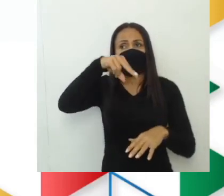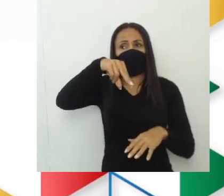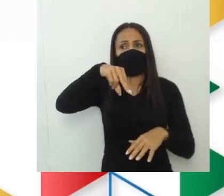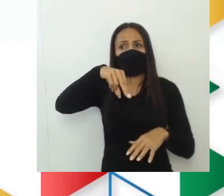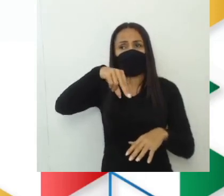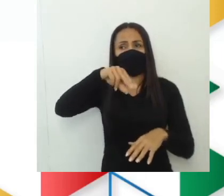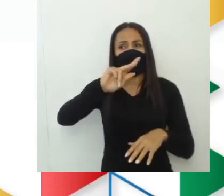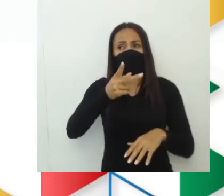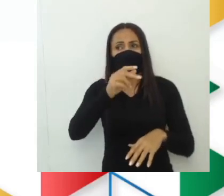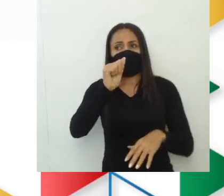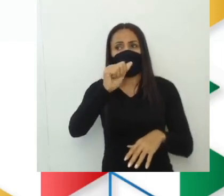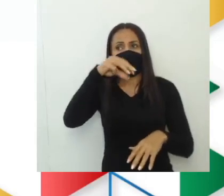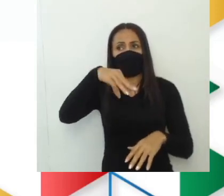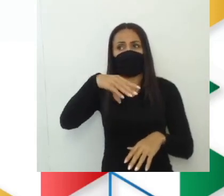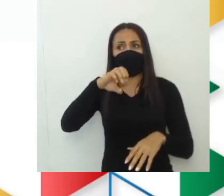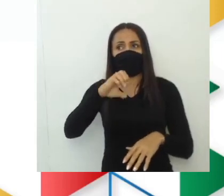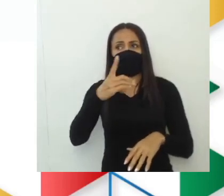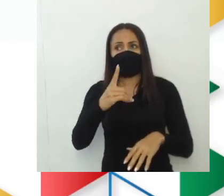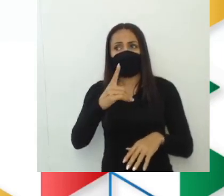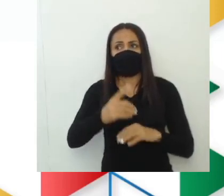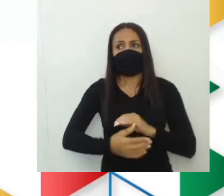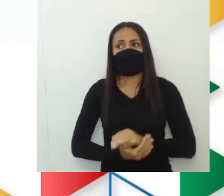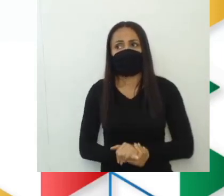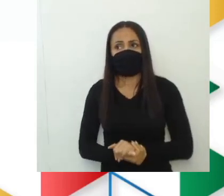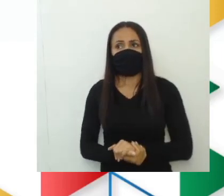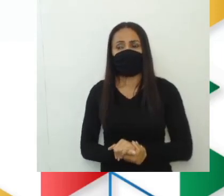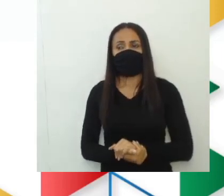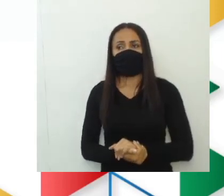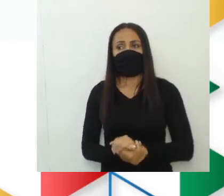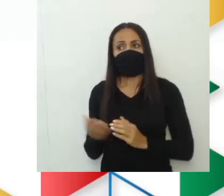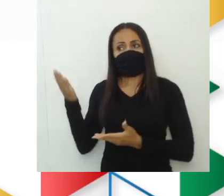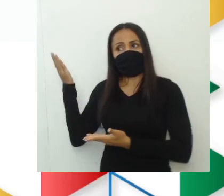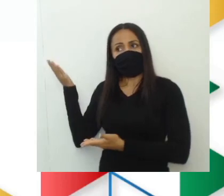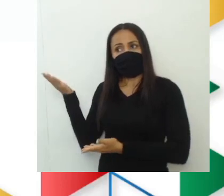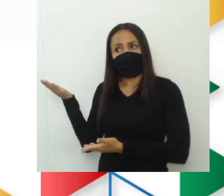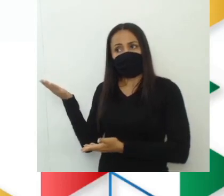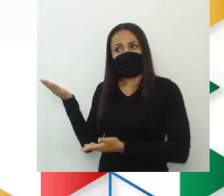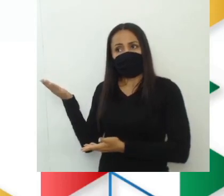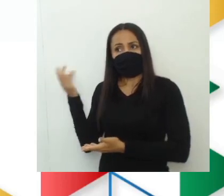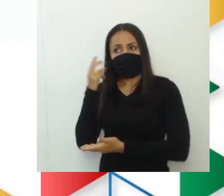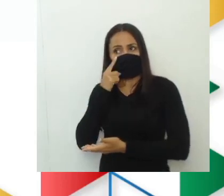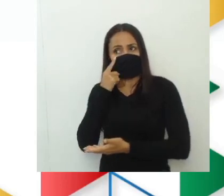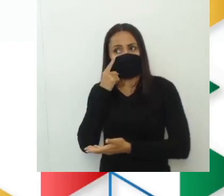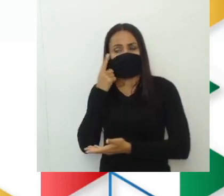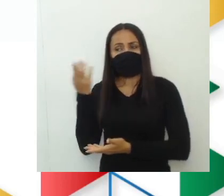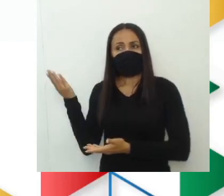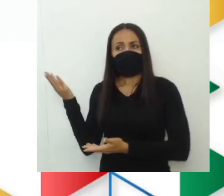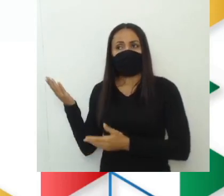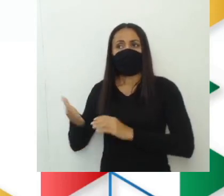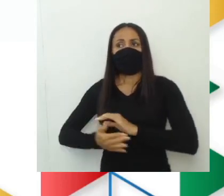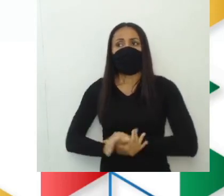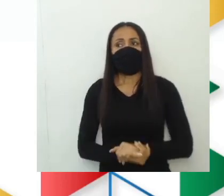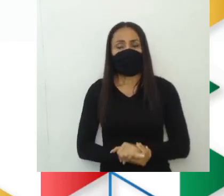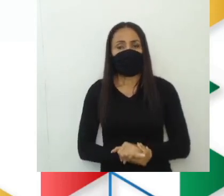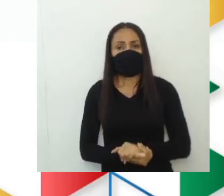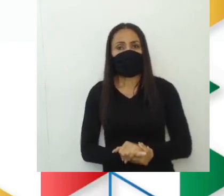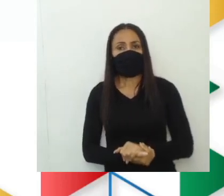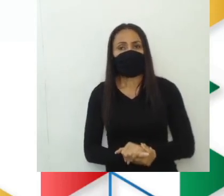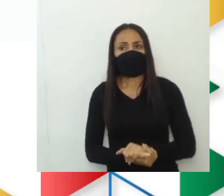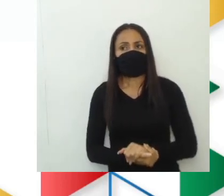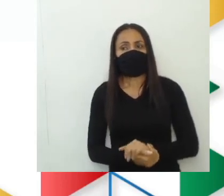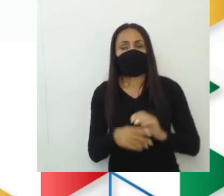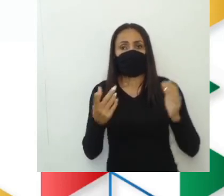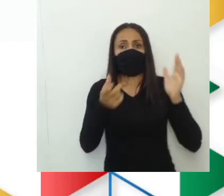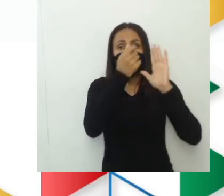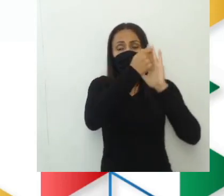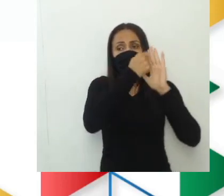árabe, Mohammed al-Khwarizmi, tá bom? Esse cara aí que você tá vendo aí na tua tela, esse cara escreveu um dos